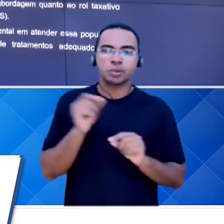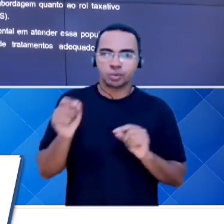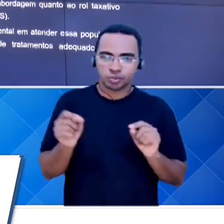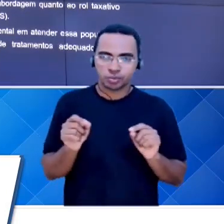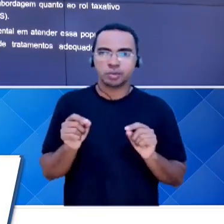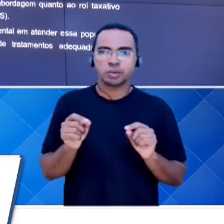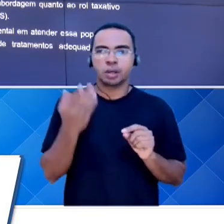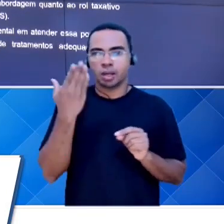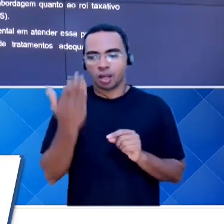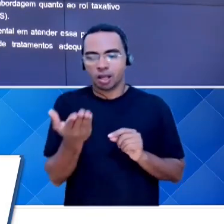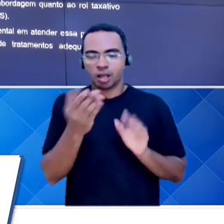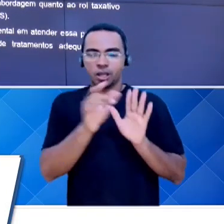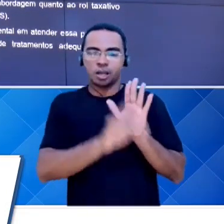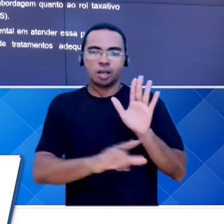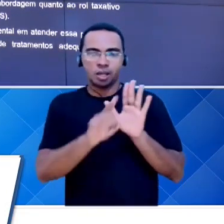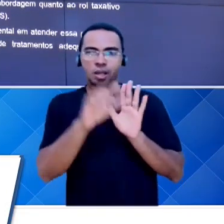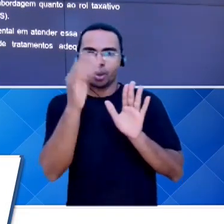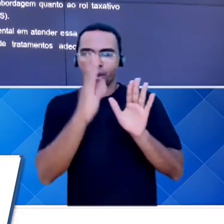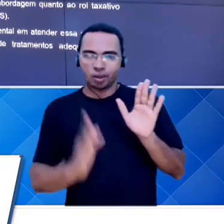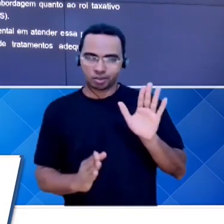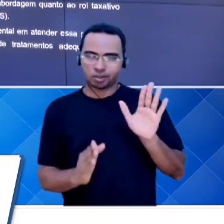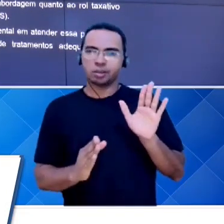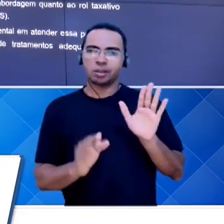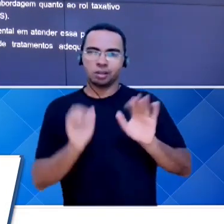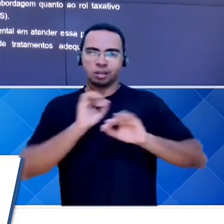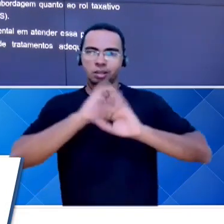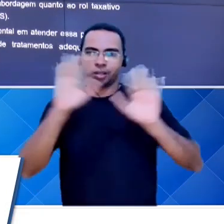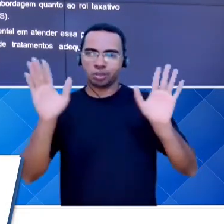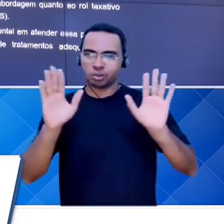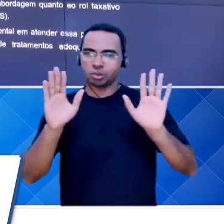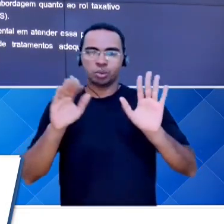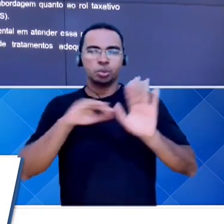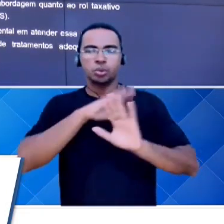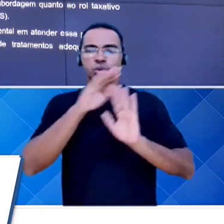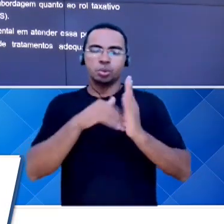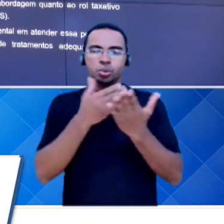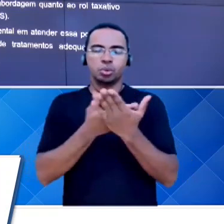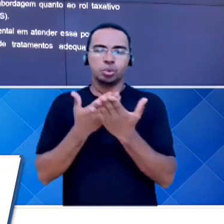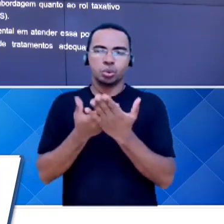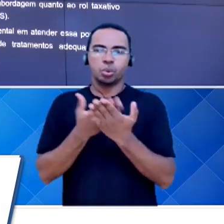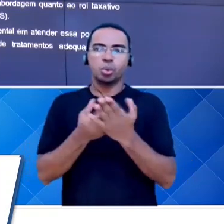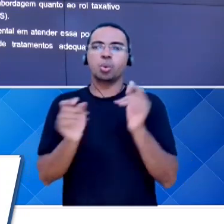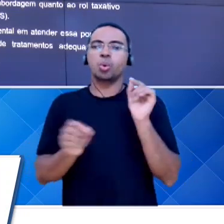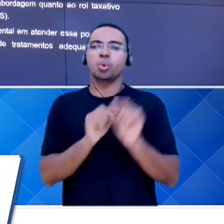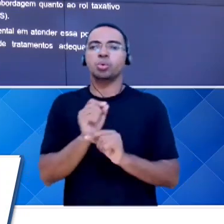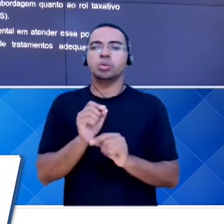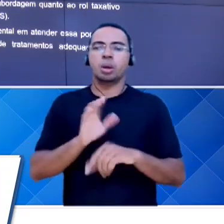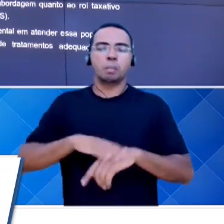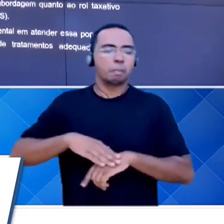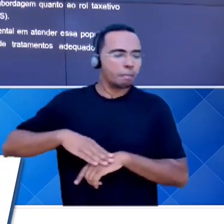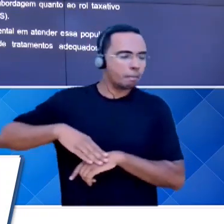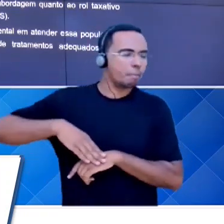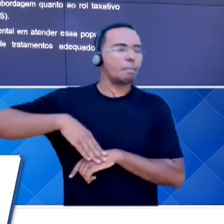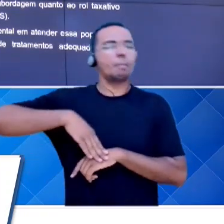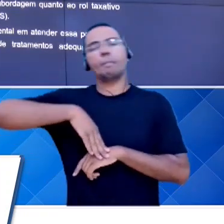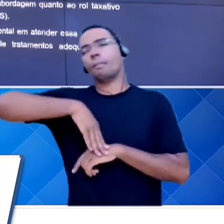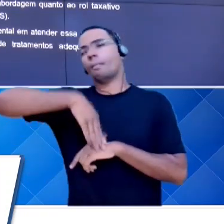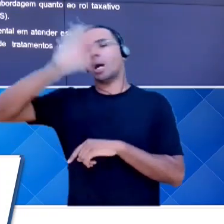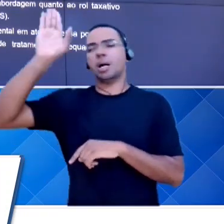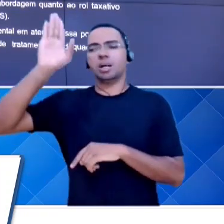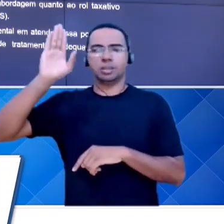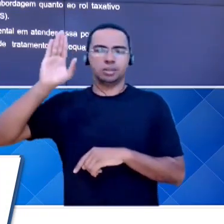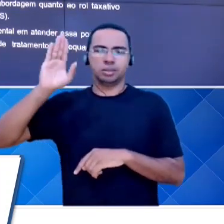essa legislação brasileira, e isso está muito claro em todos os estudos feitos, é uma das mais